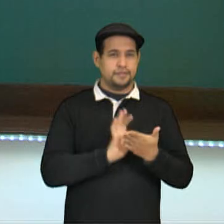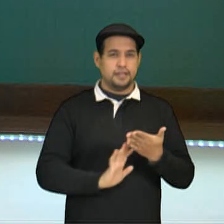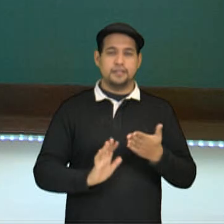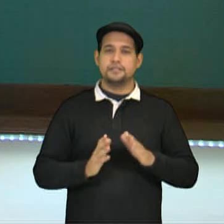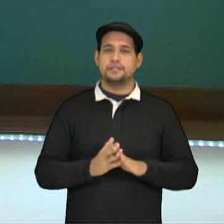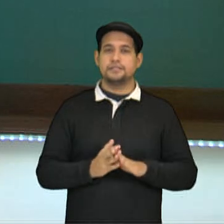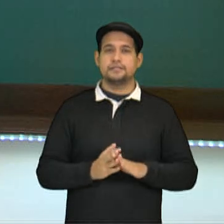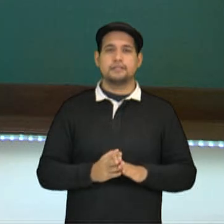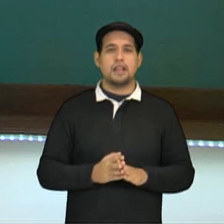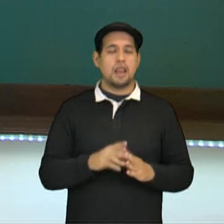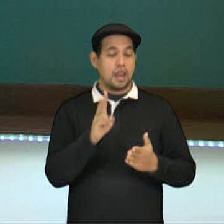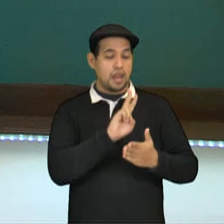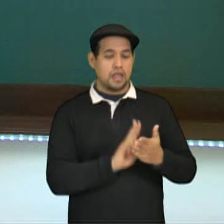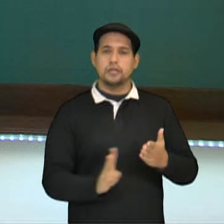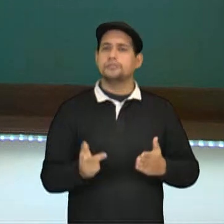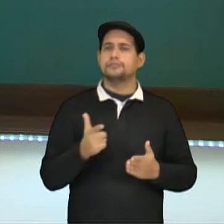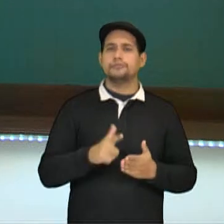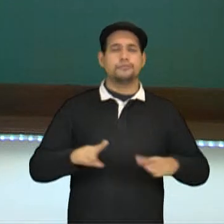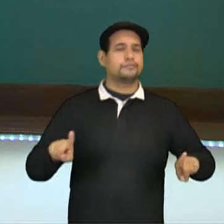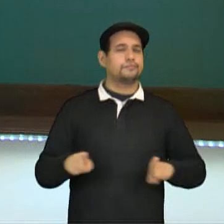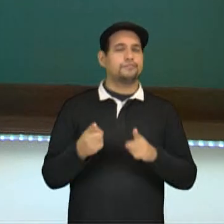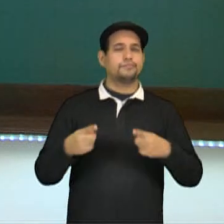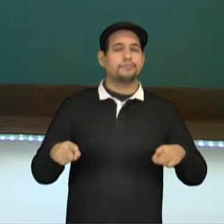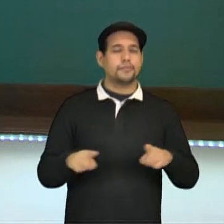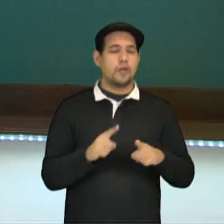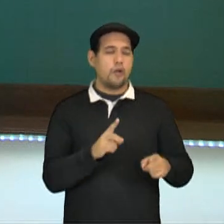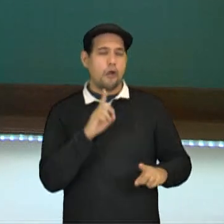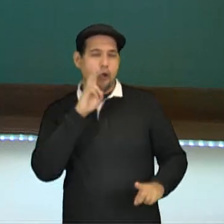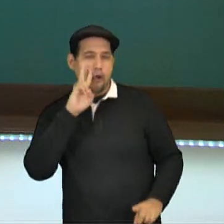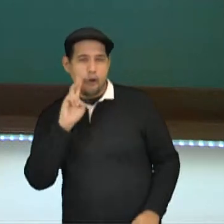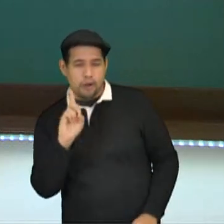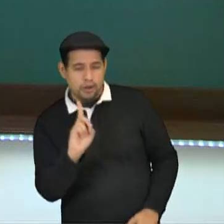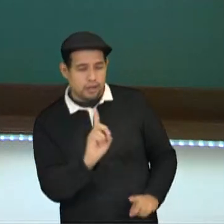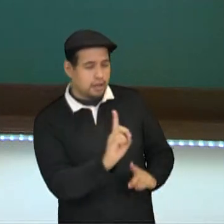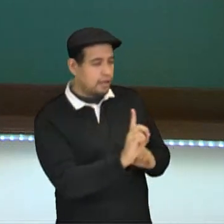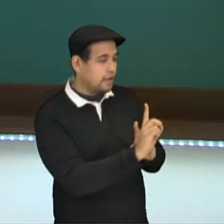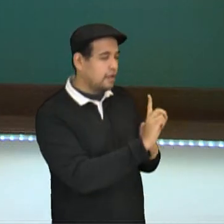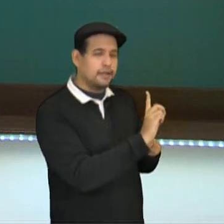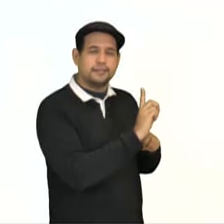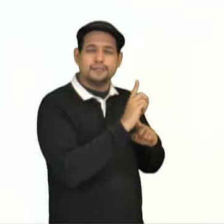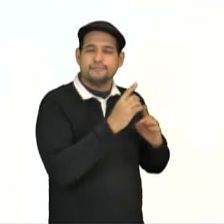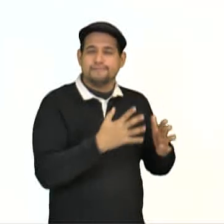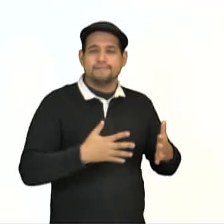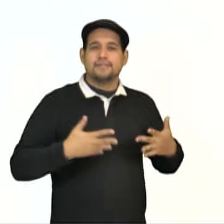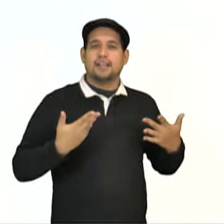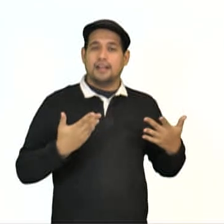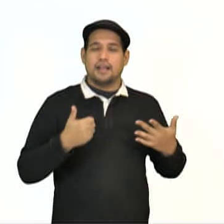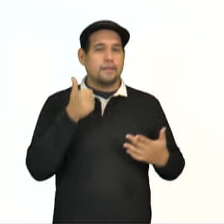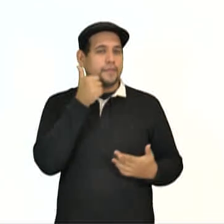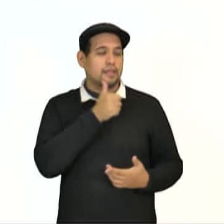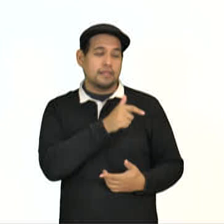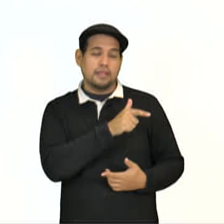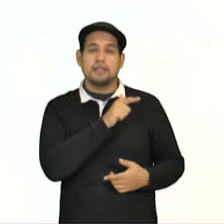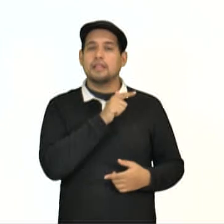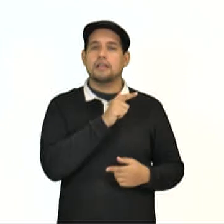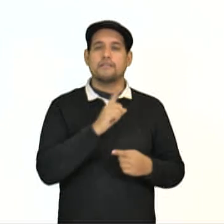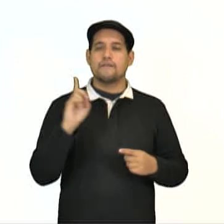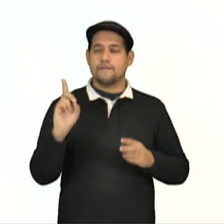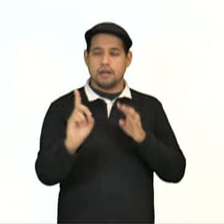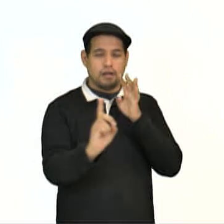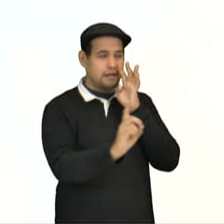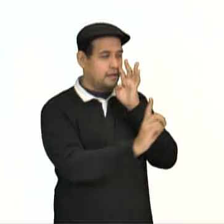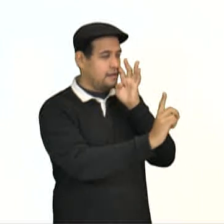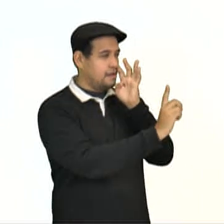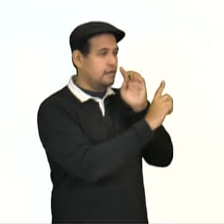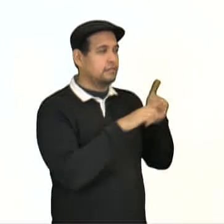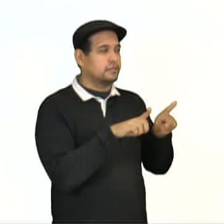aqui. Releia o fragmento da canção. Olha que coisa mais linda, mais cheia de graça. É ela, menina, que vem e